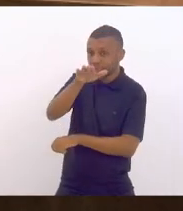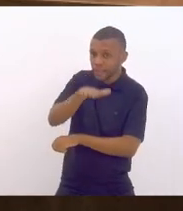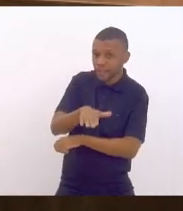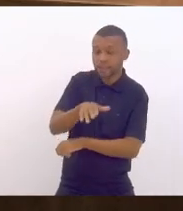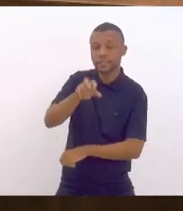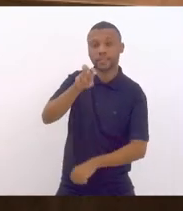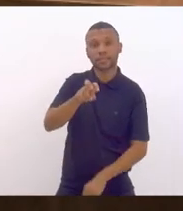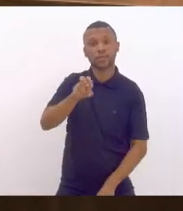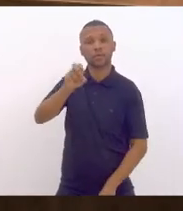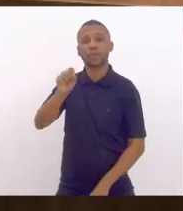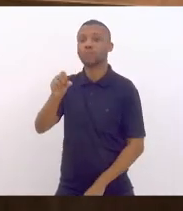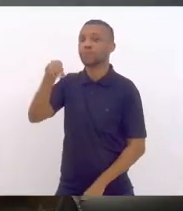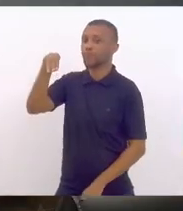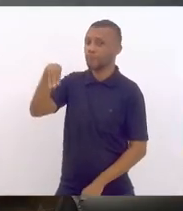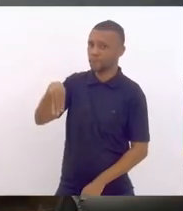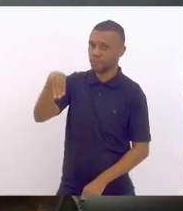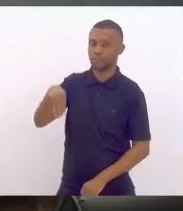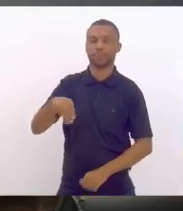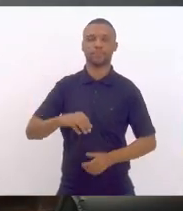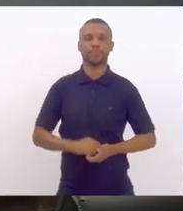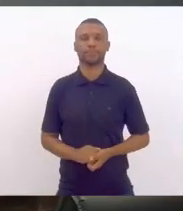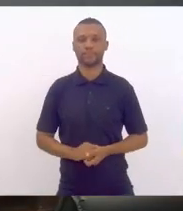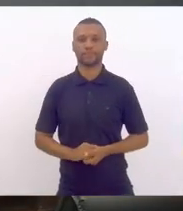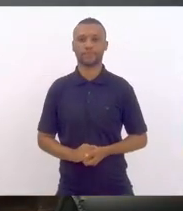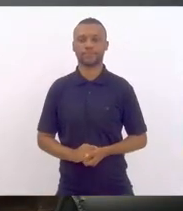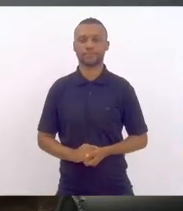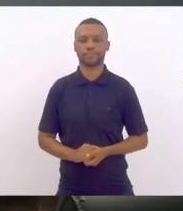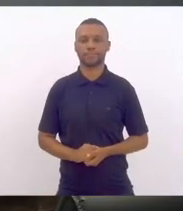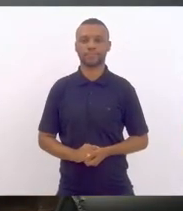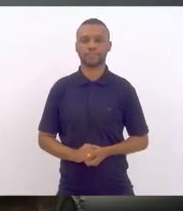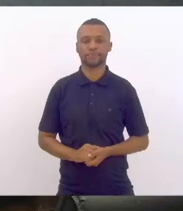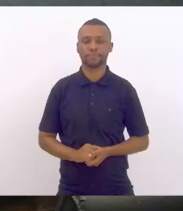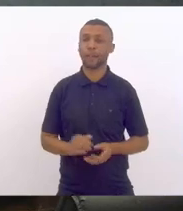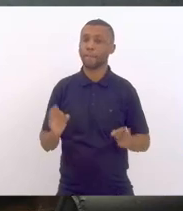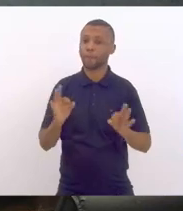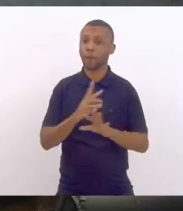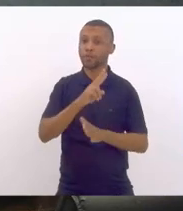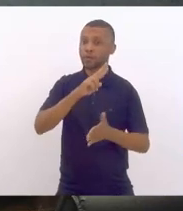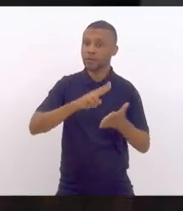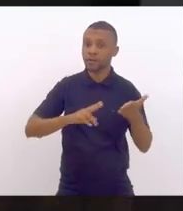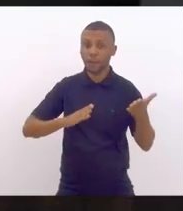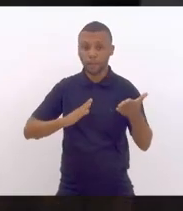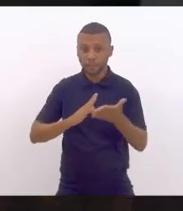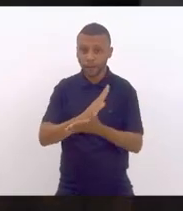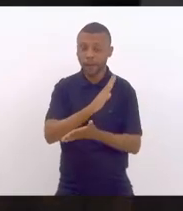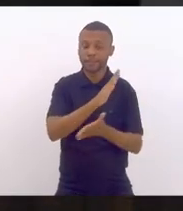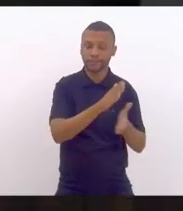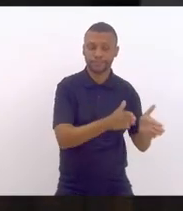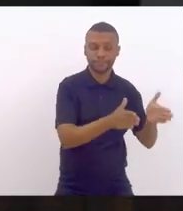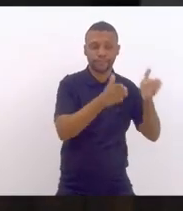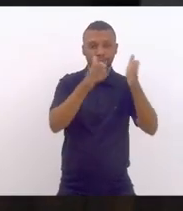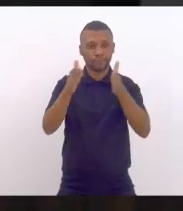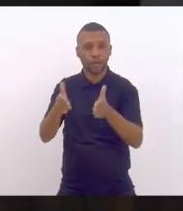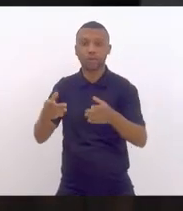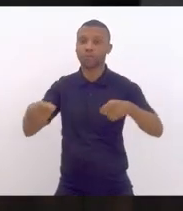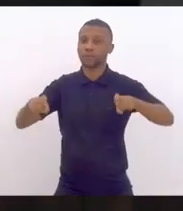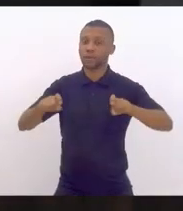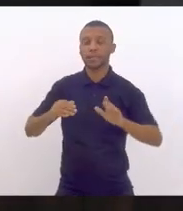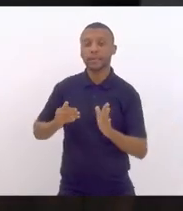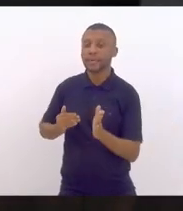58 minutos lida e aprovada ata passa-se ao expediente